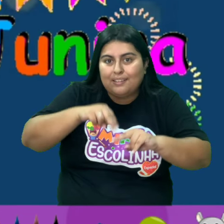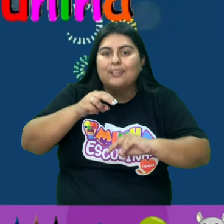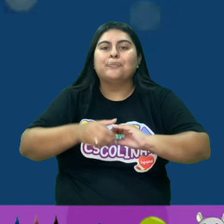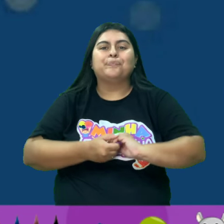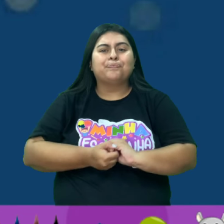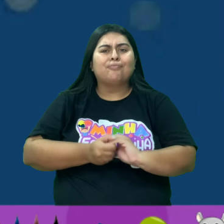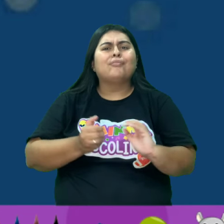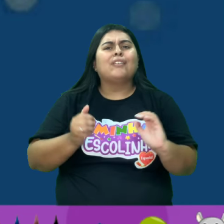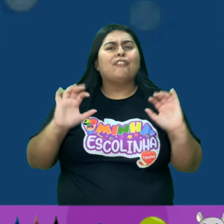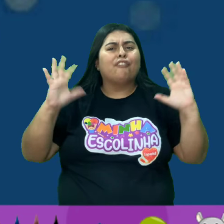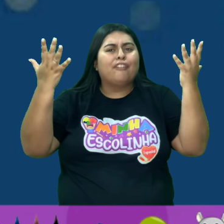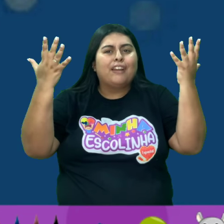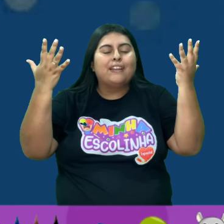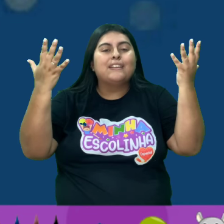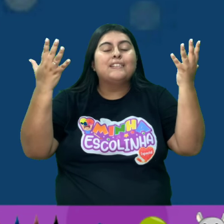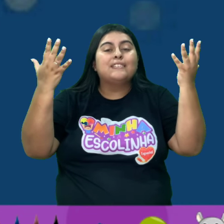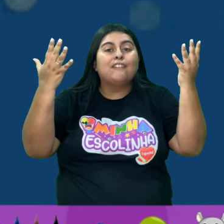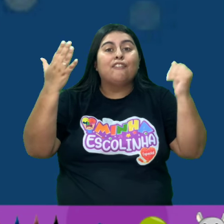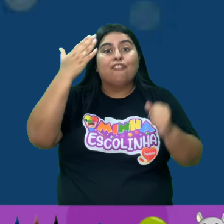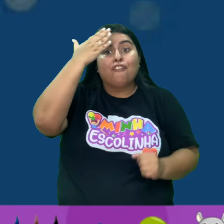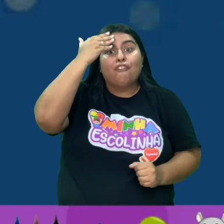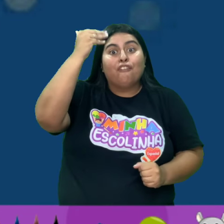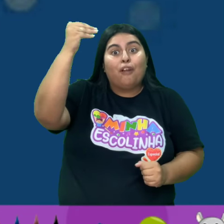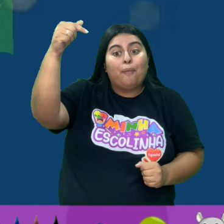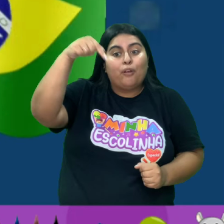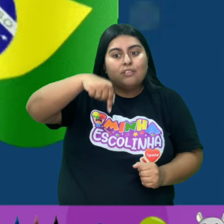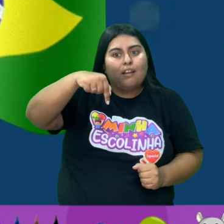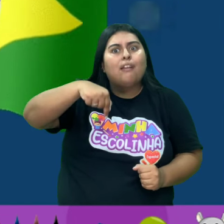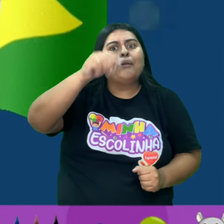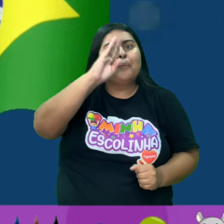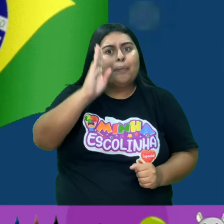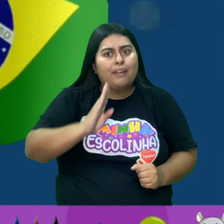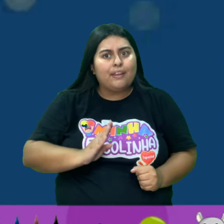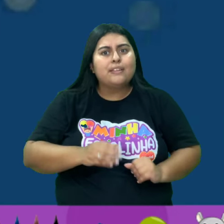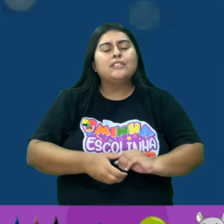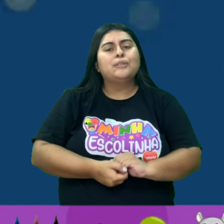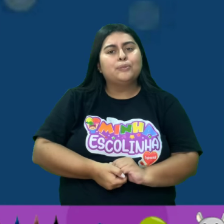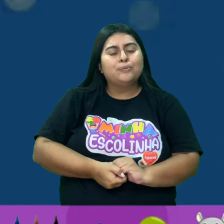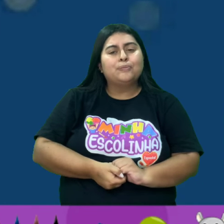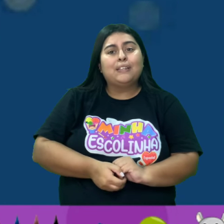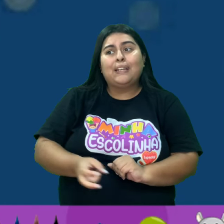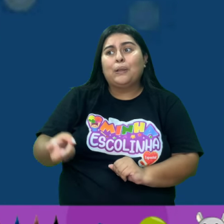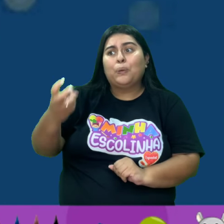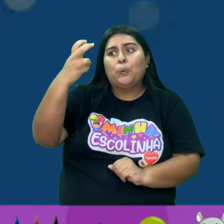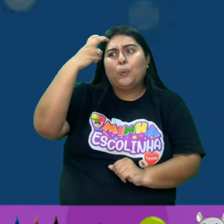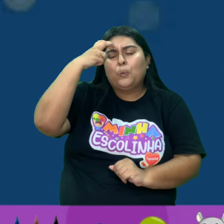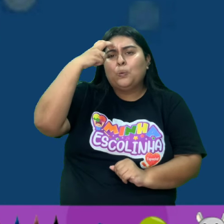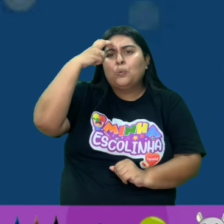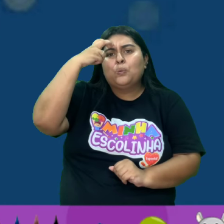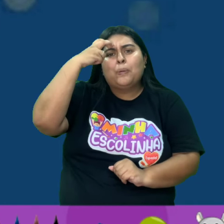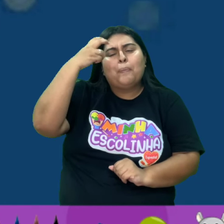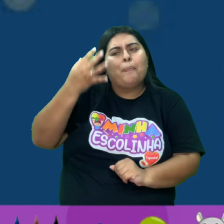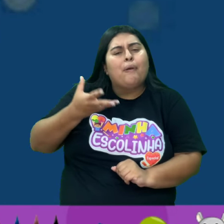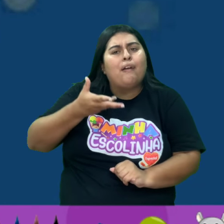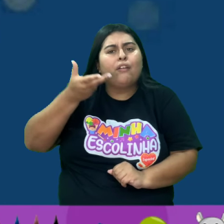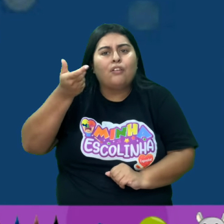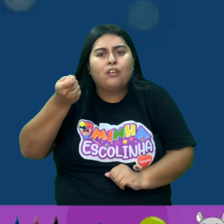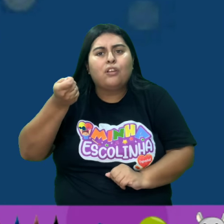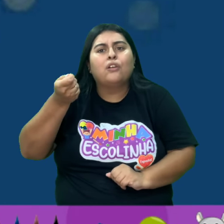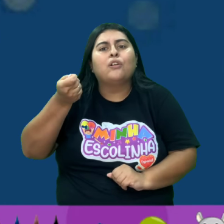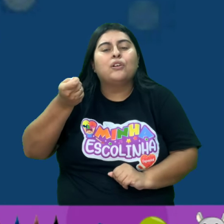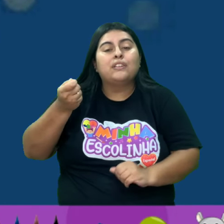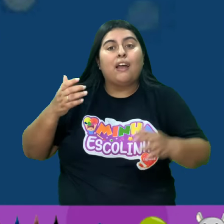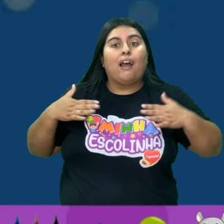mesmo! Essa festa é muito conhecida em nosso país e é muito rica culturalmente. É